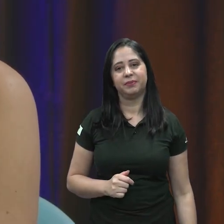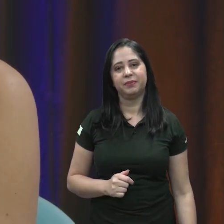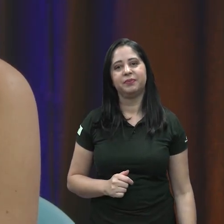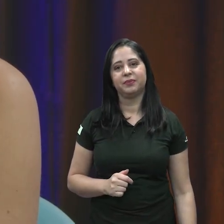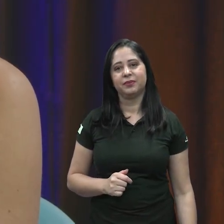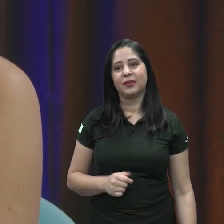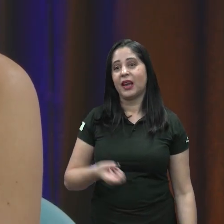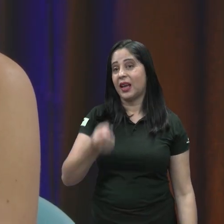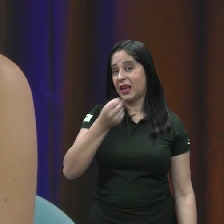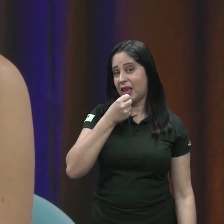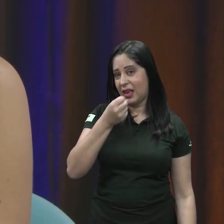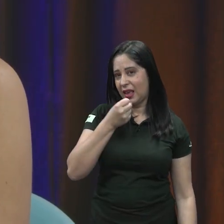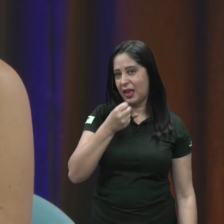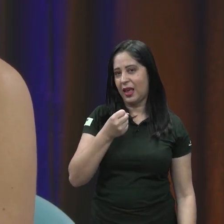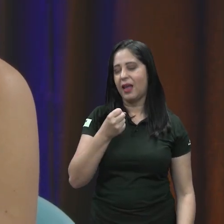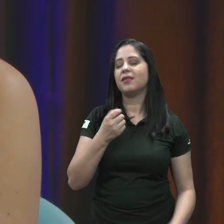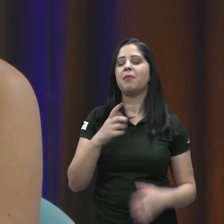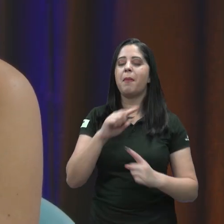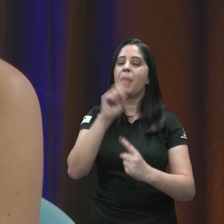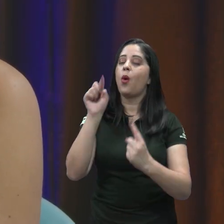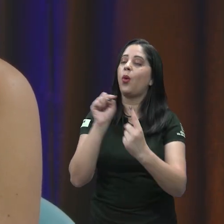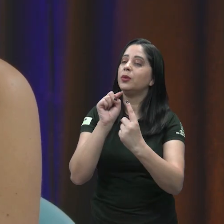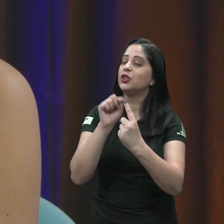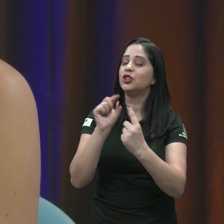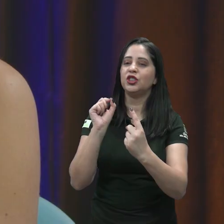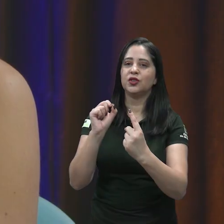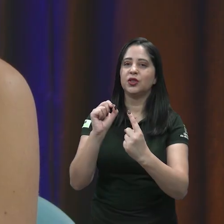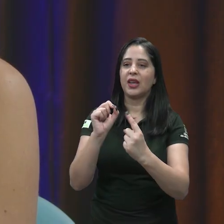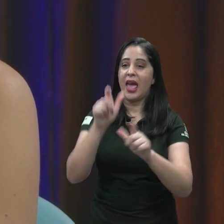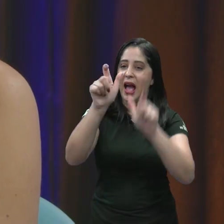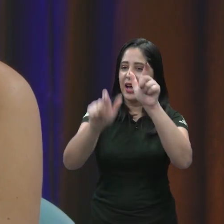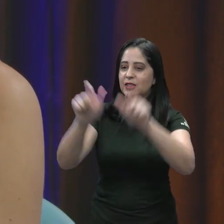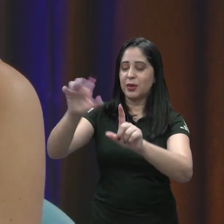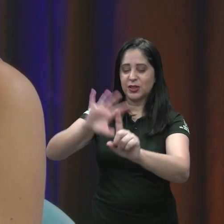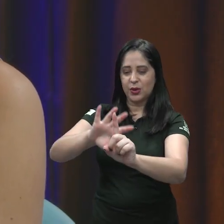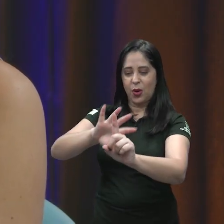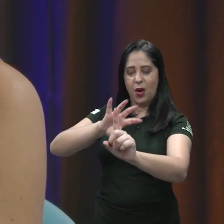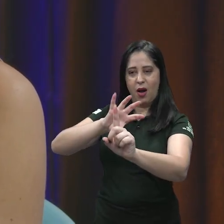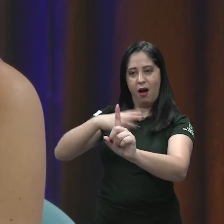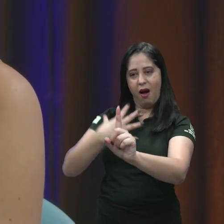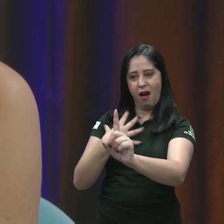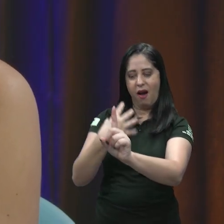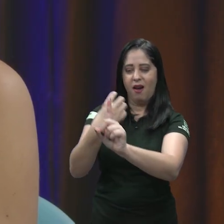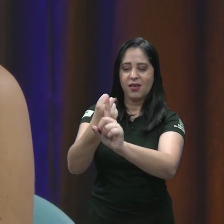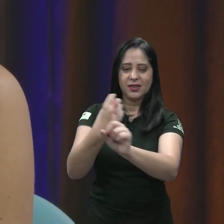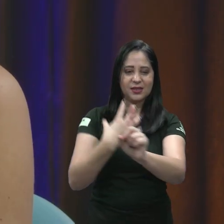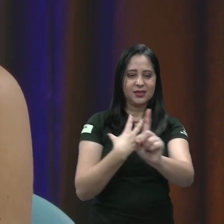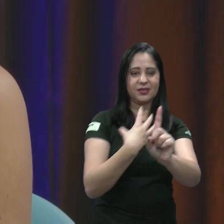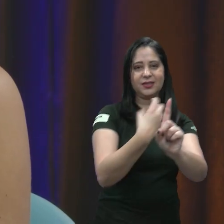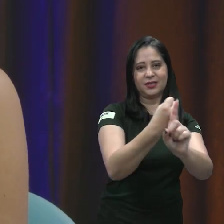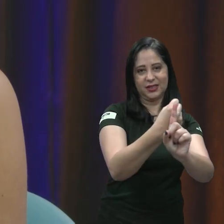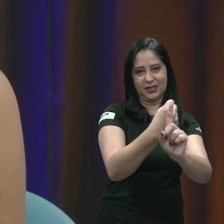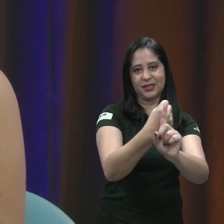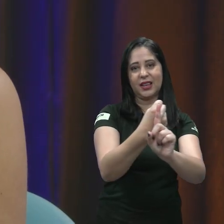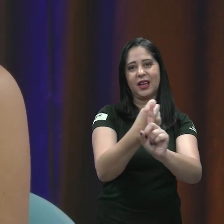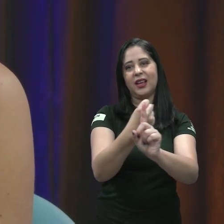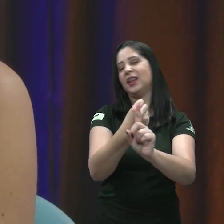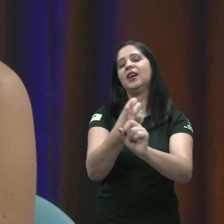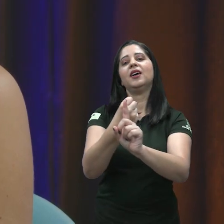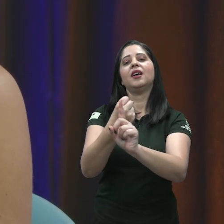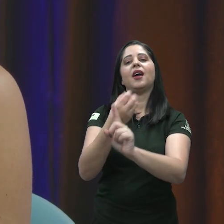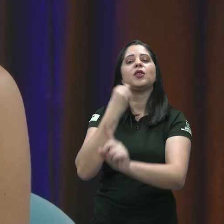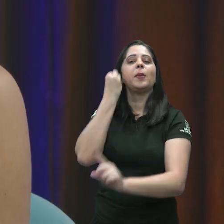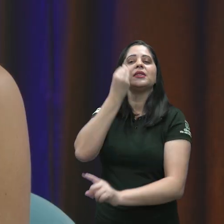que a gente possa ter aí inspirado as pessoas de casa, a quem sabe começar aí experienciar essa